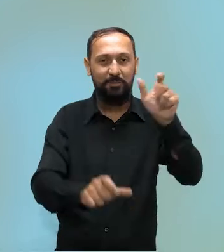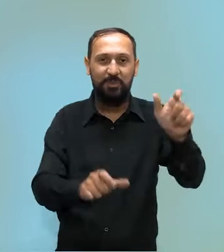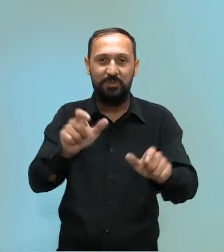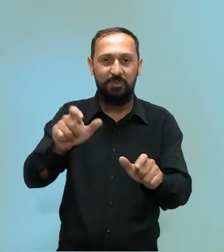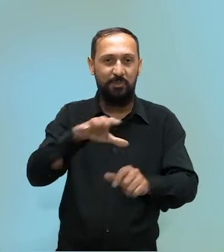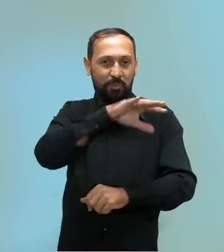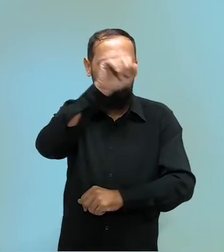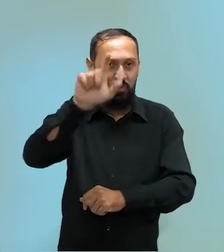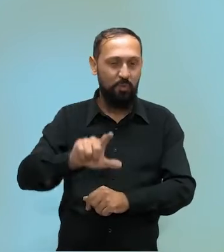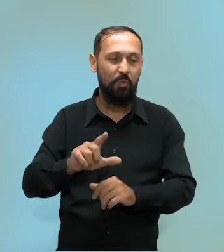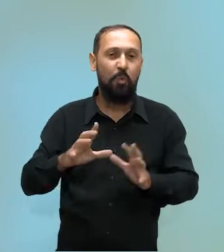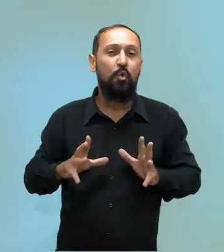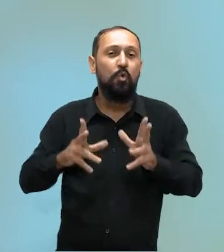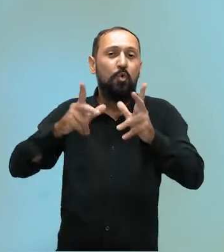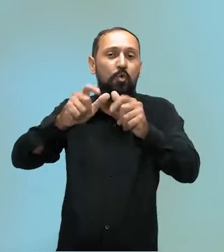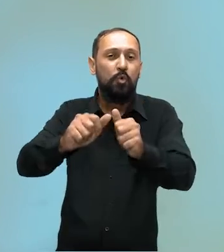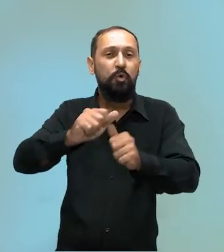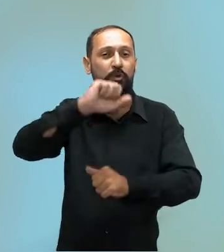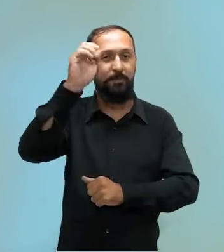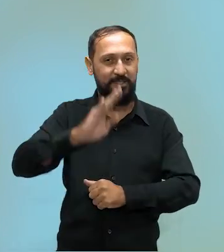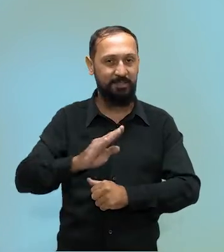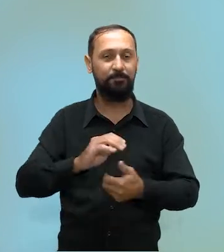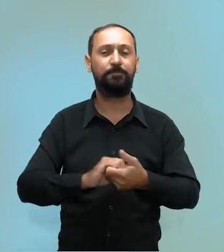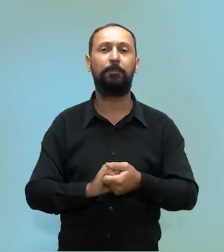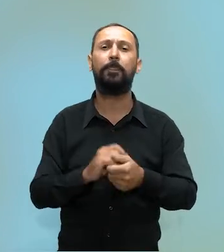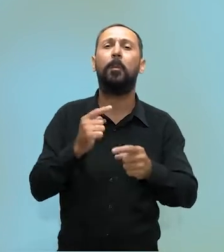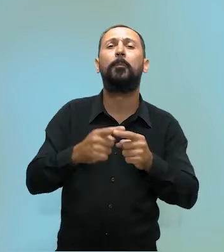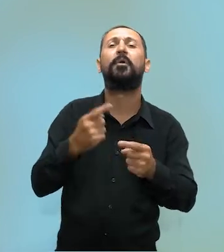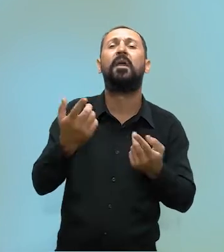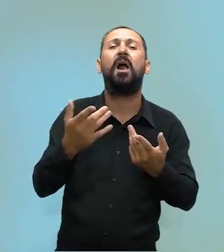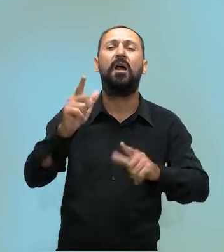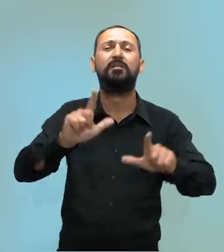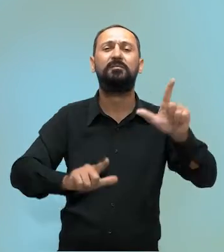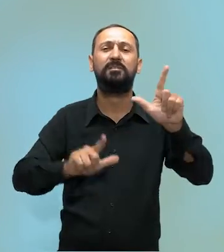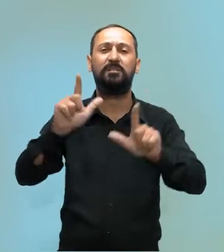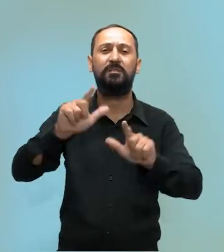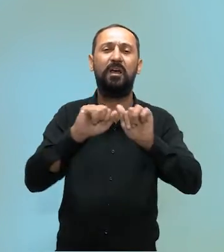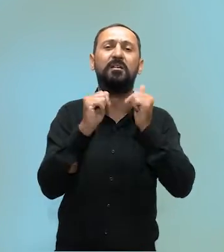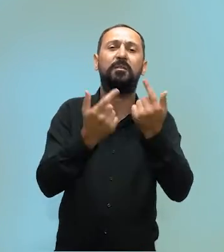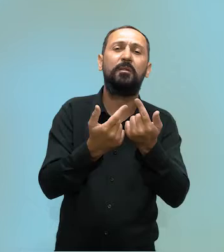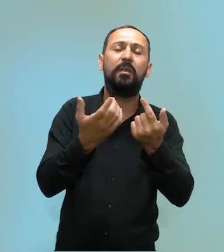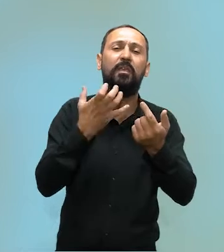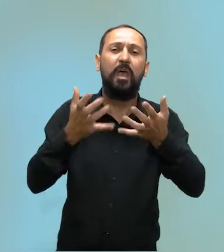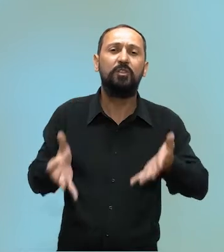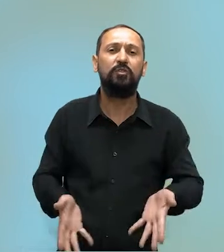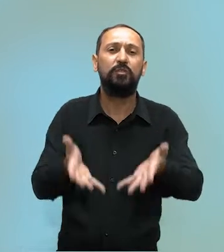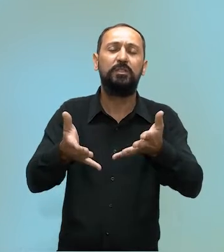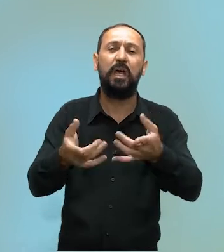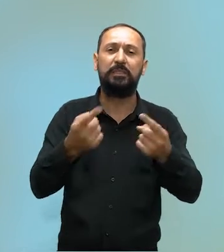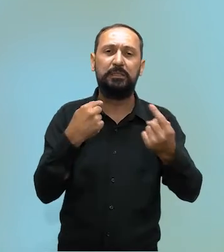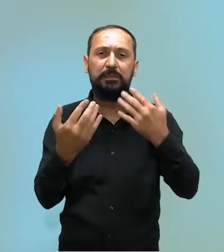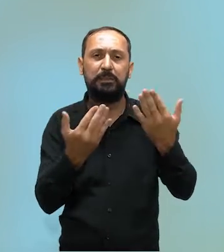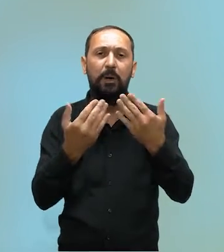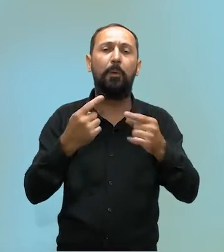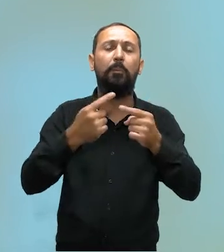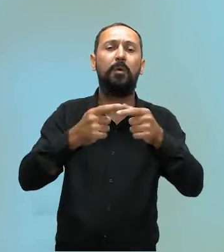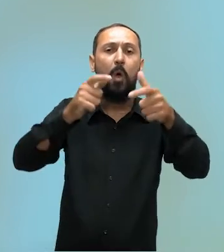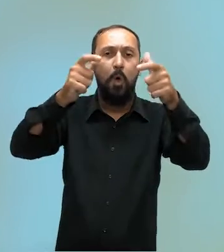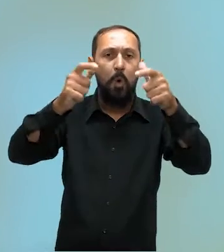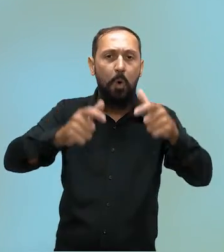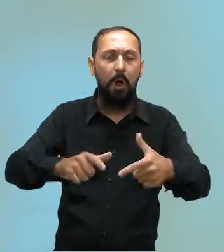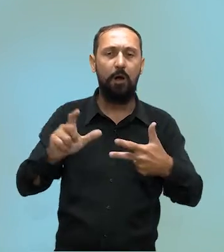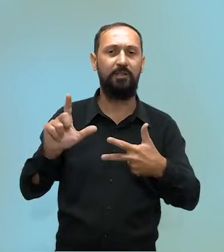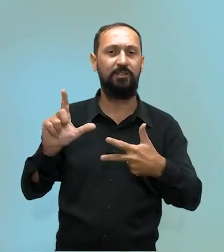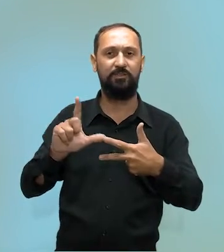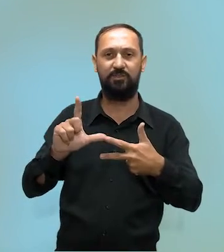os sumatogrossenses, na verdade, na vida de todos os brasileiros. Por que a TV Assembleia decidiu promover essa discussão? Porque é